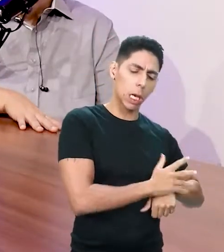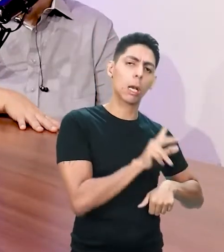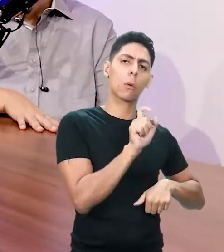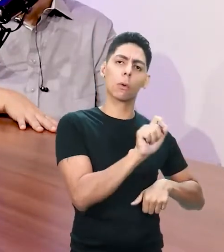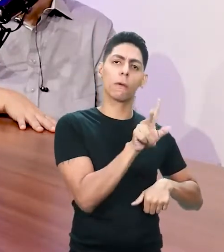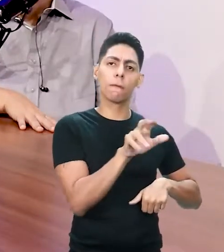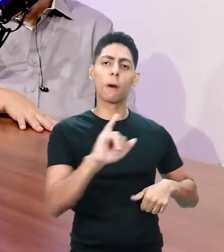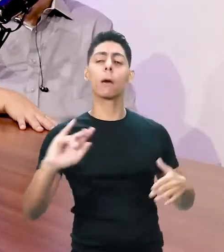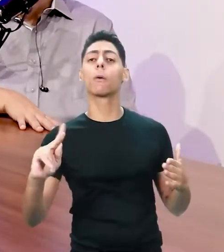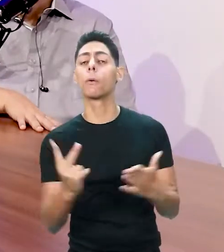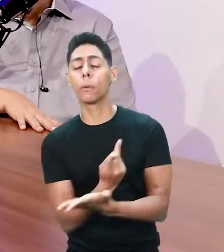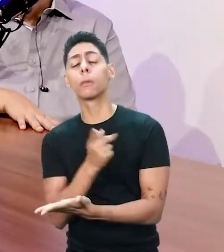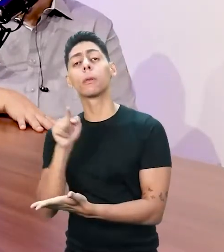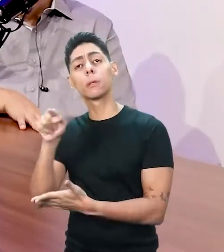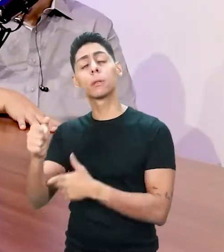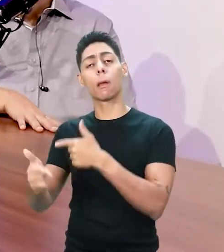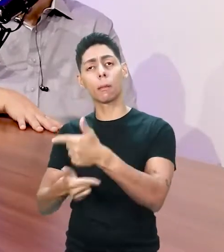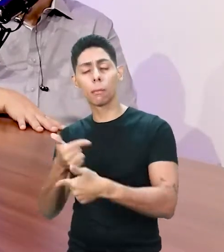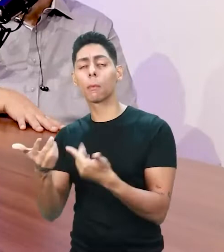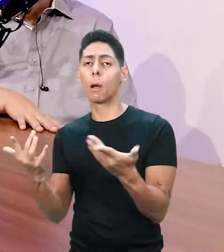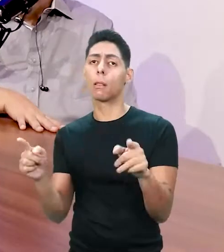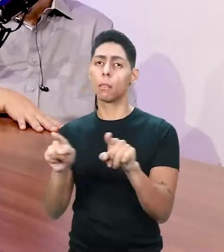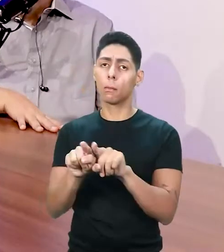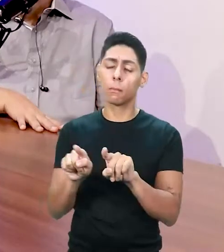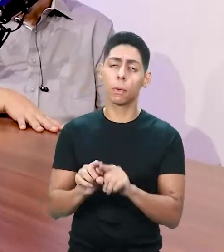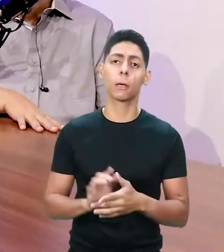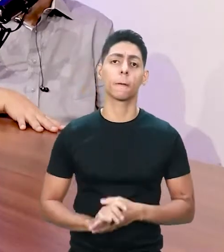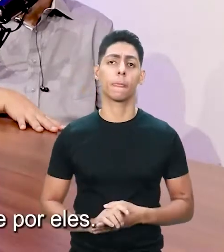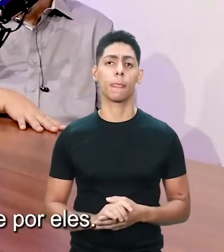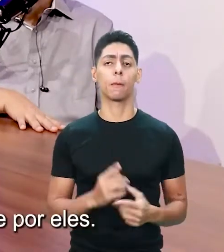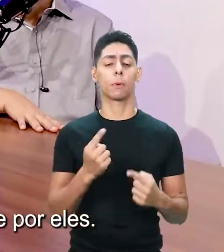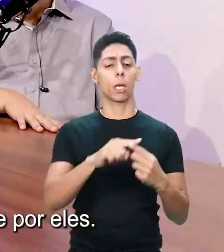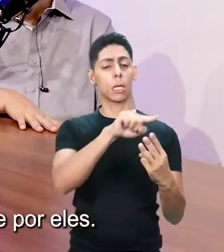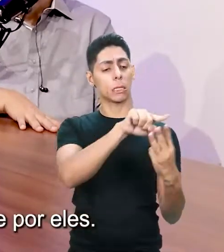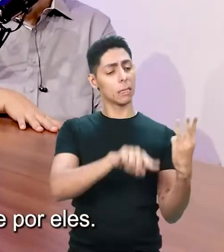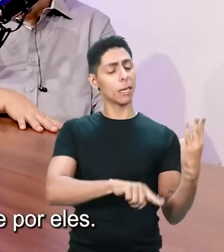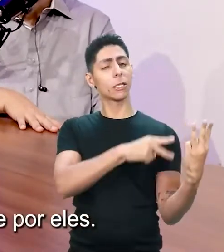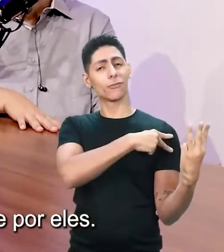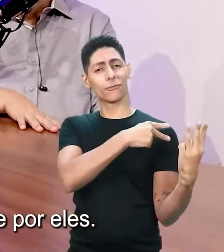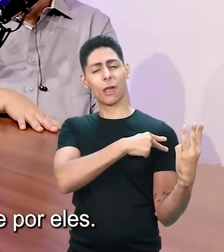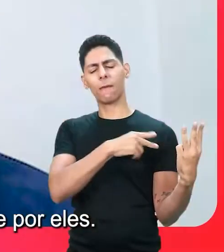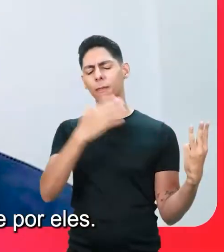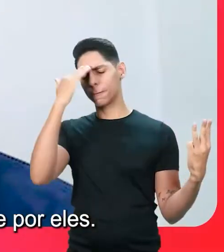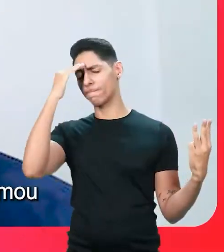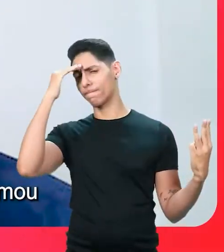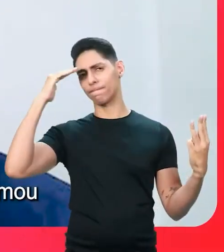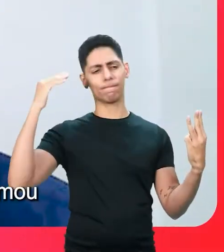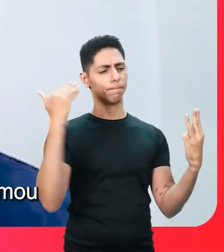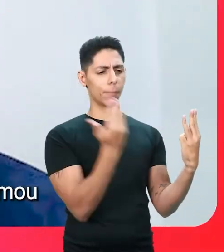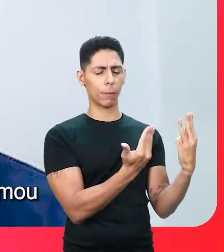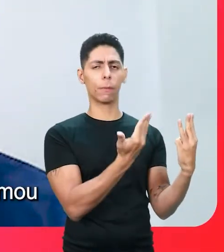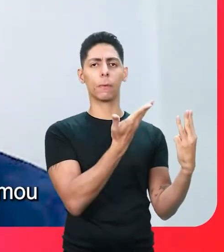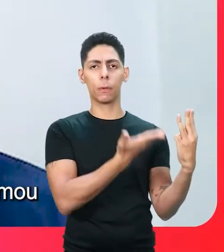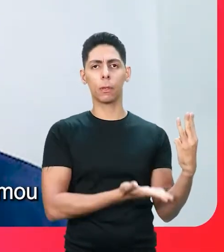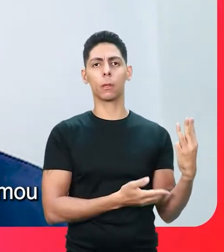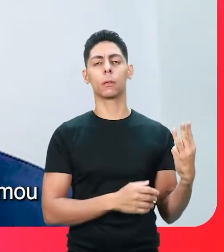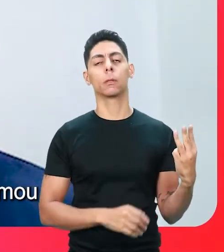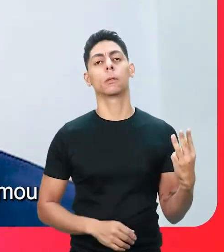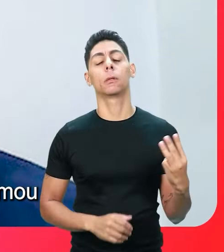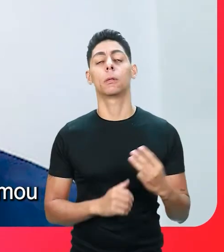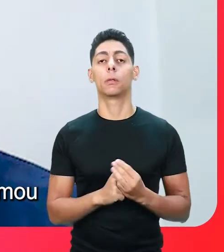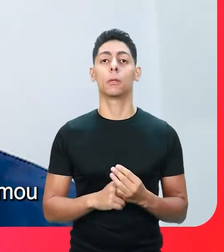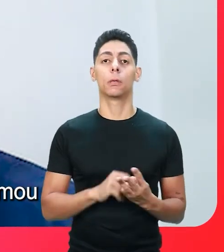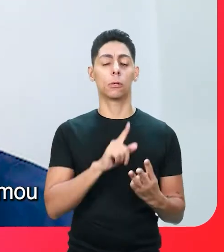carinho dos carinhosos e a hostilidade dos hostis. Esses 3 chefes, eu tenho uma gratidão enorme por eles. O já falecido Carlos